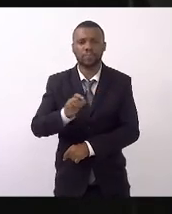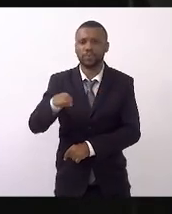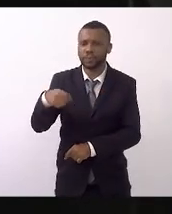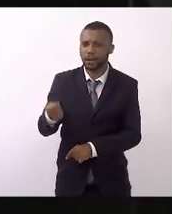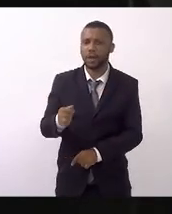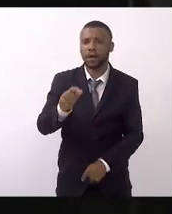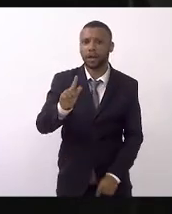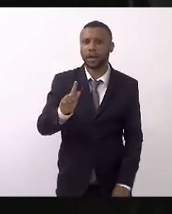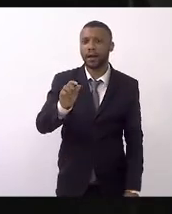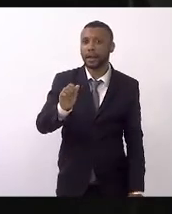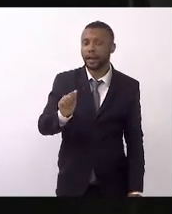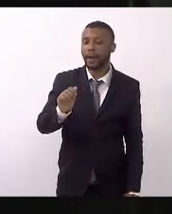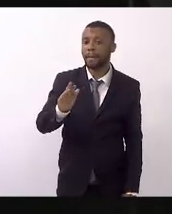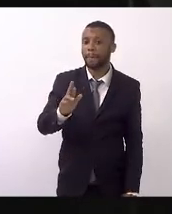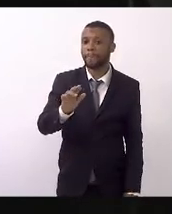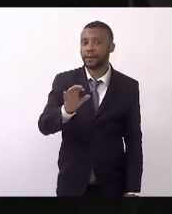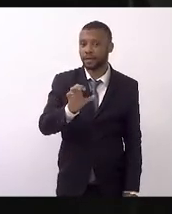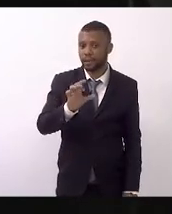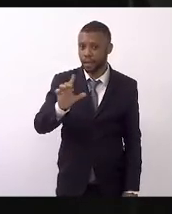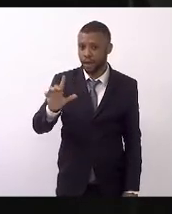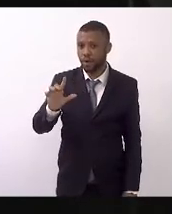Gabriel Monteiro.